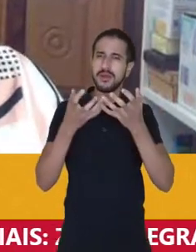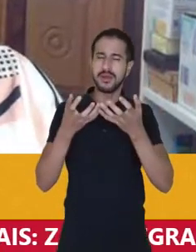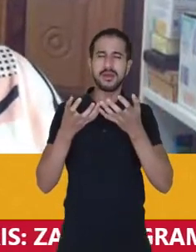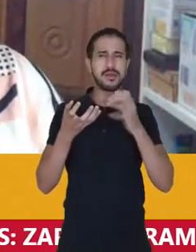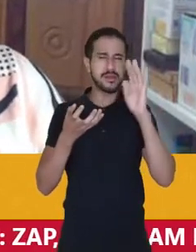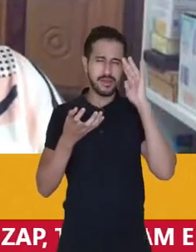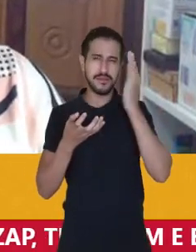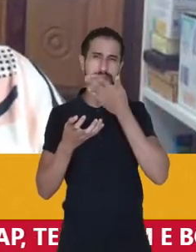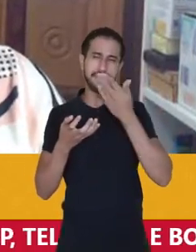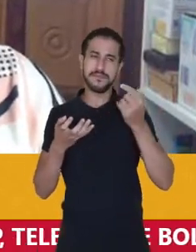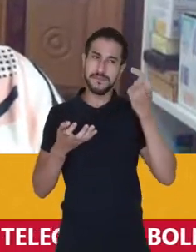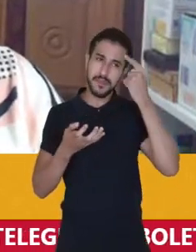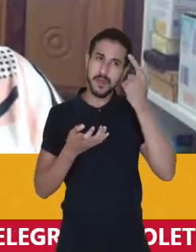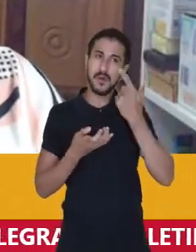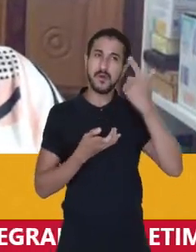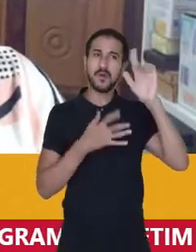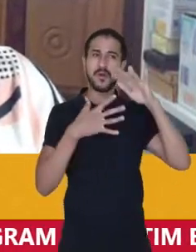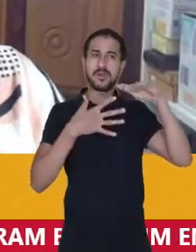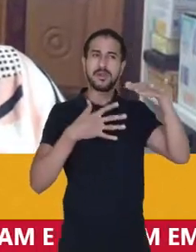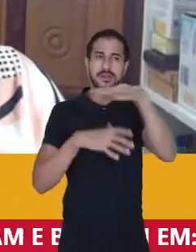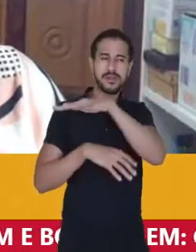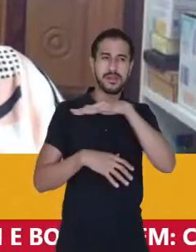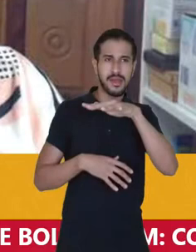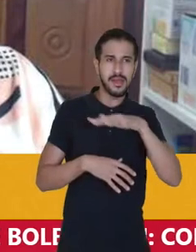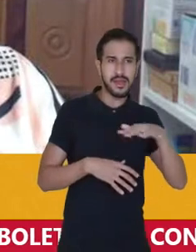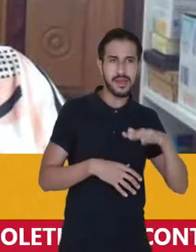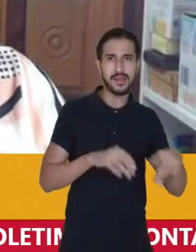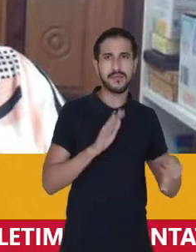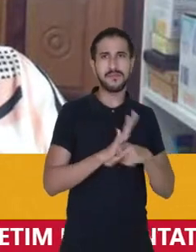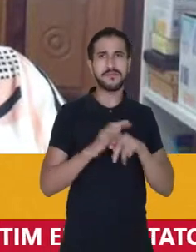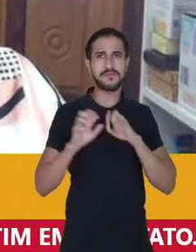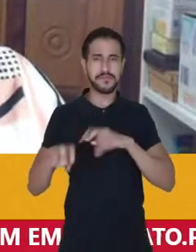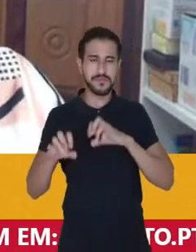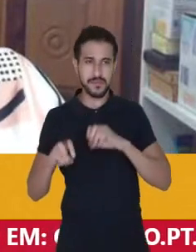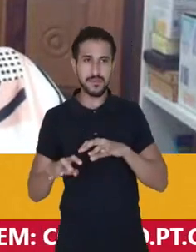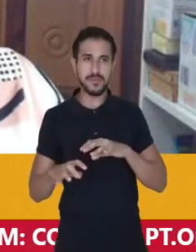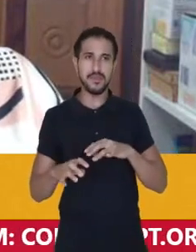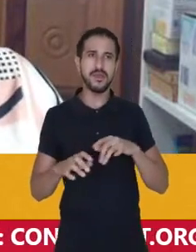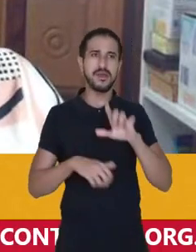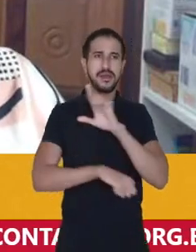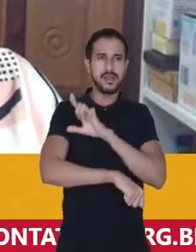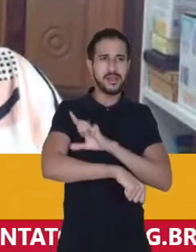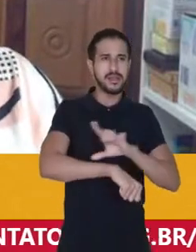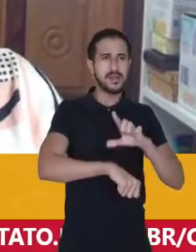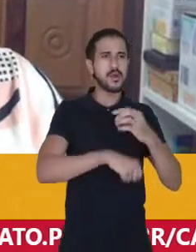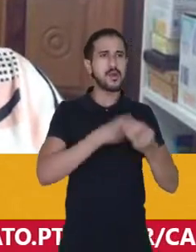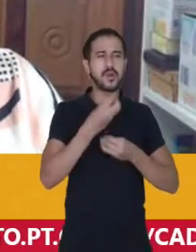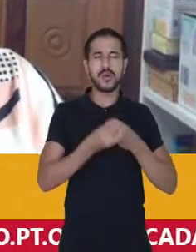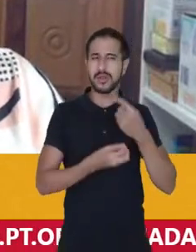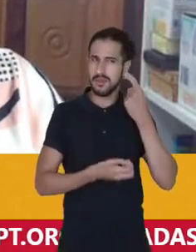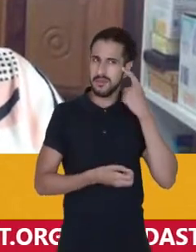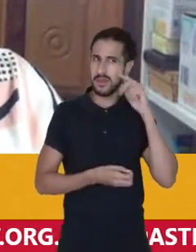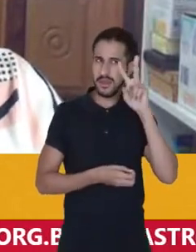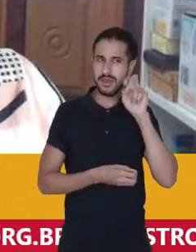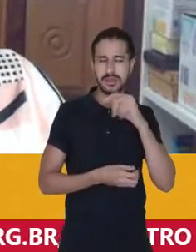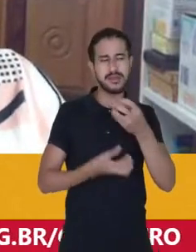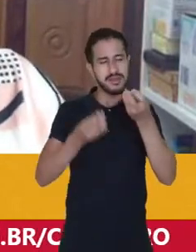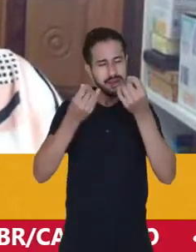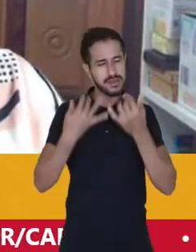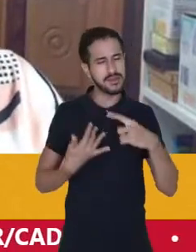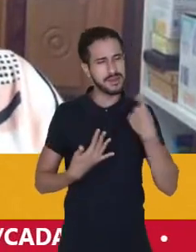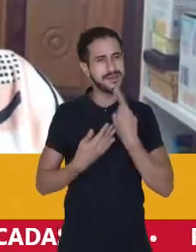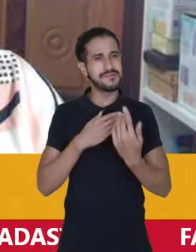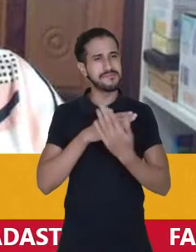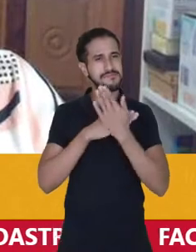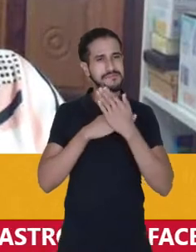estender também para pensar em outros campos da educação e a licenciatura, como é que você vê isso? Então, queria que você nos